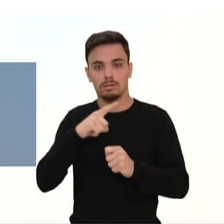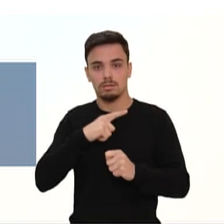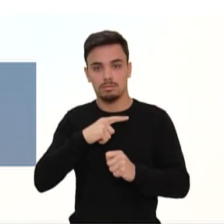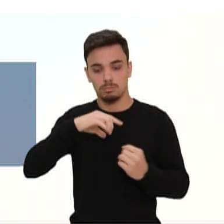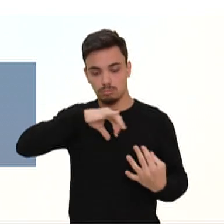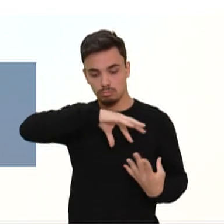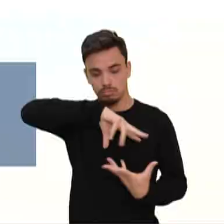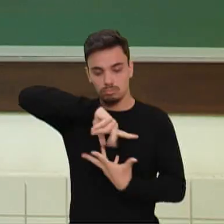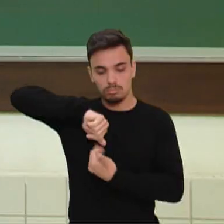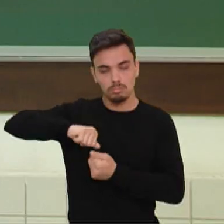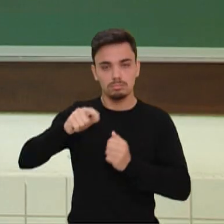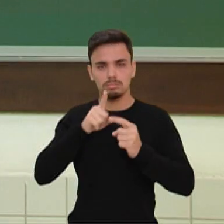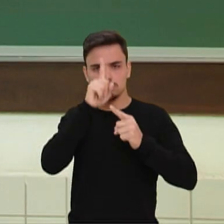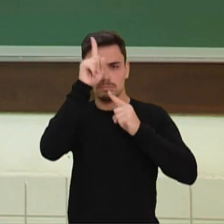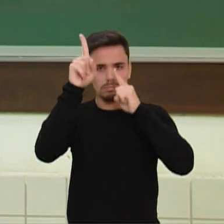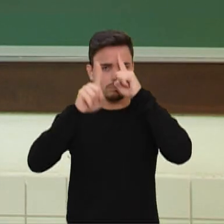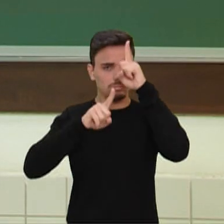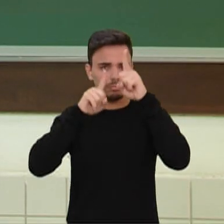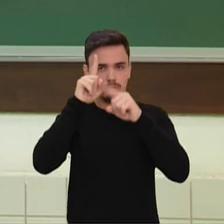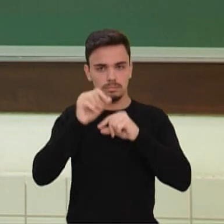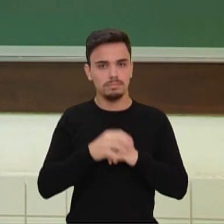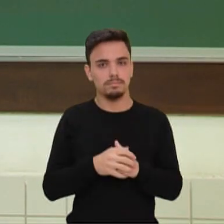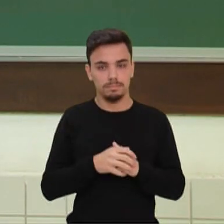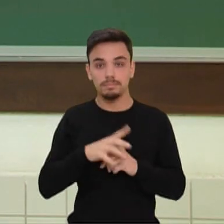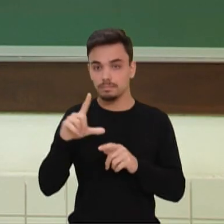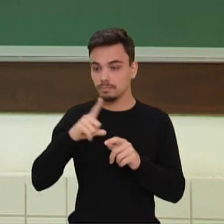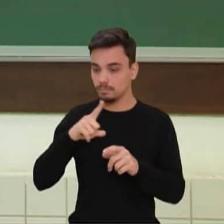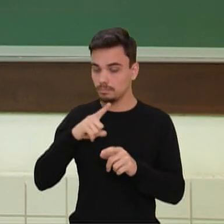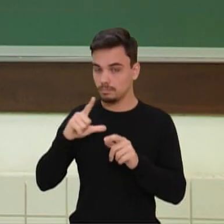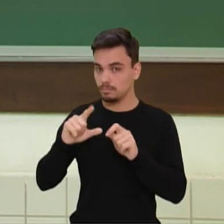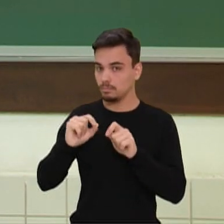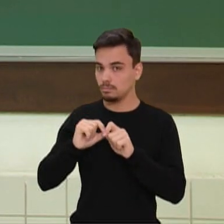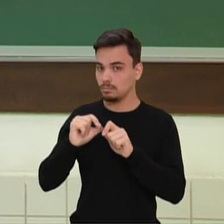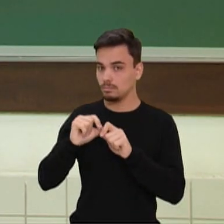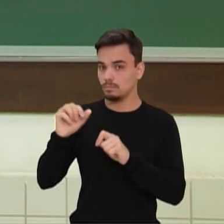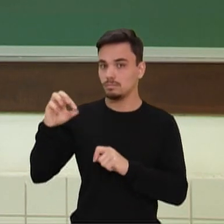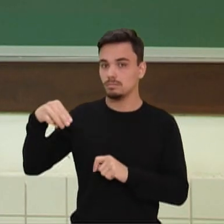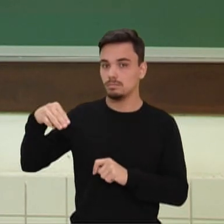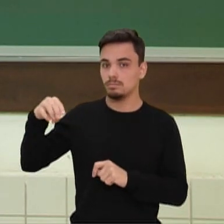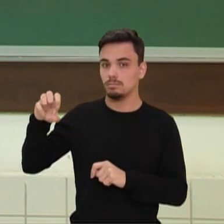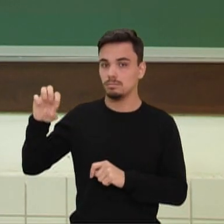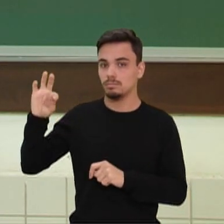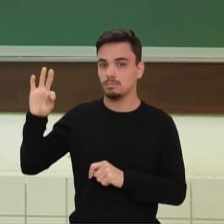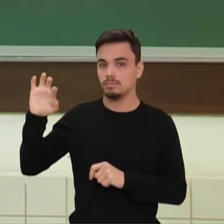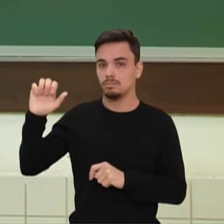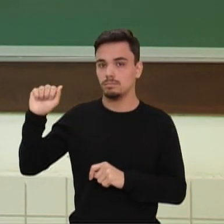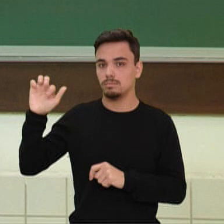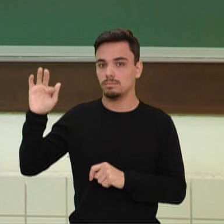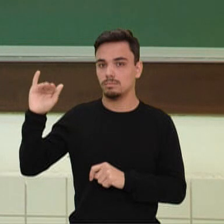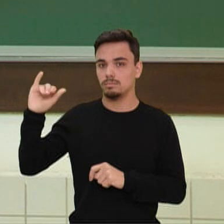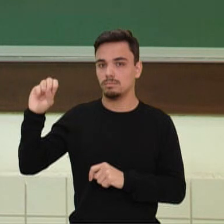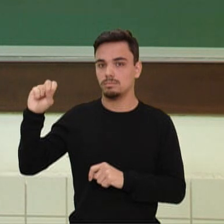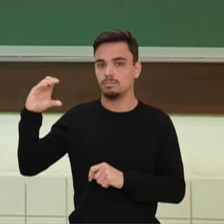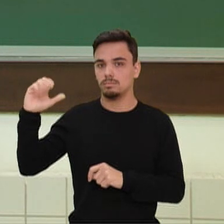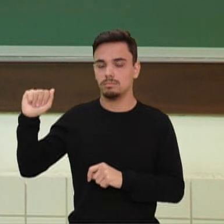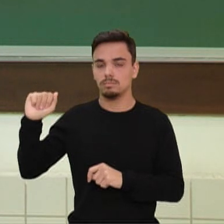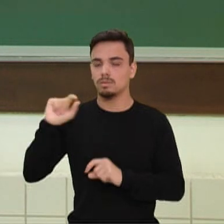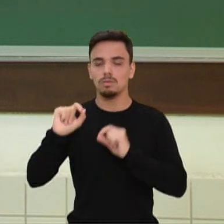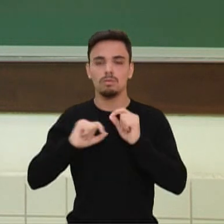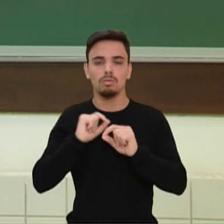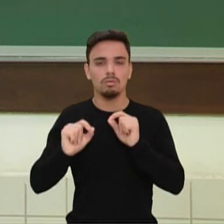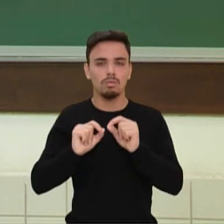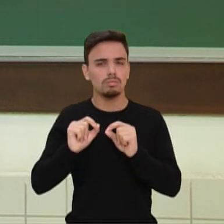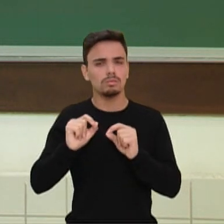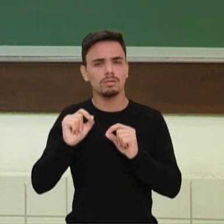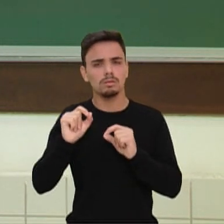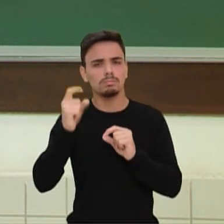das ideias? Ele fez uma metafísica. O que o pensamento cristão faz quando